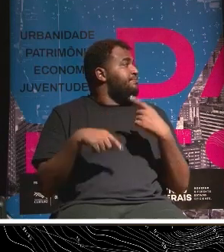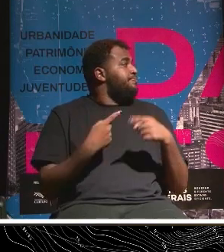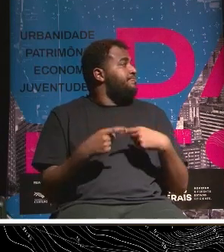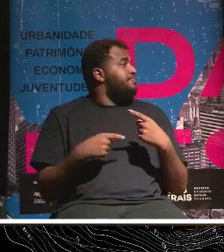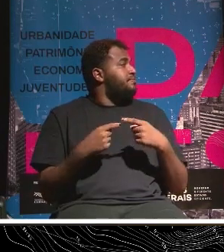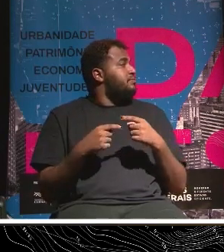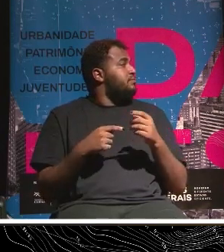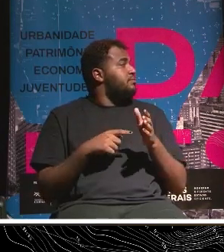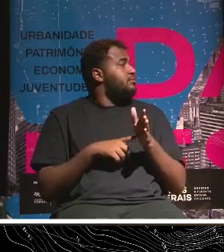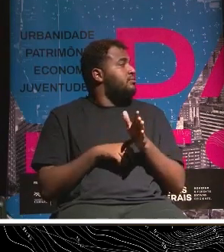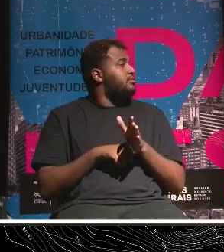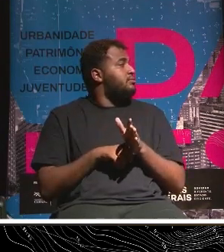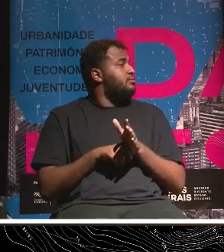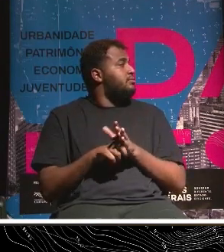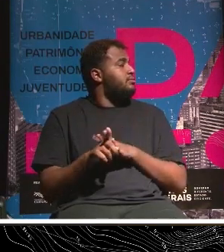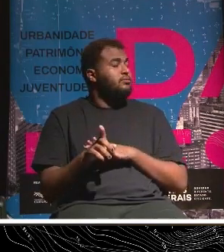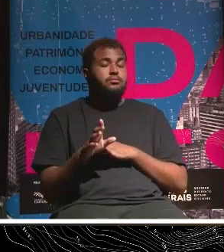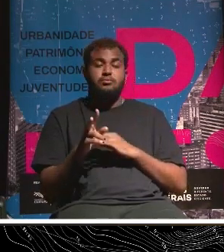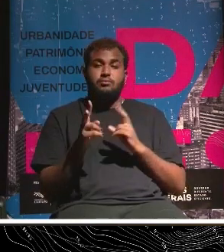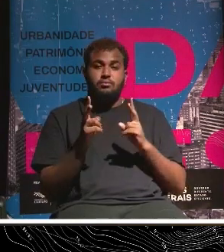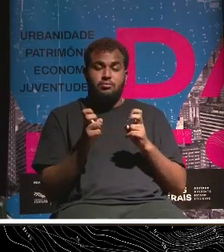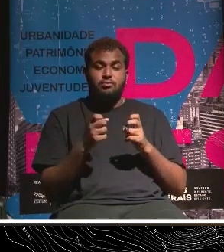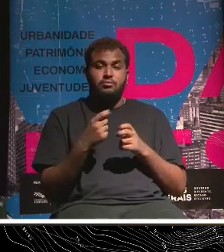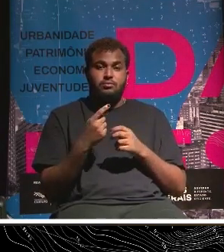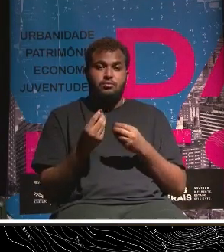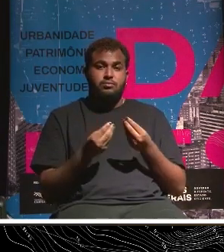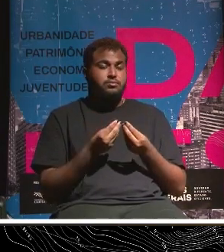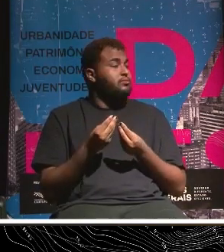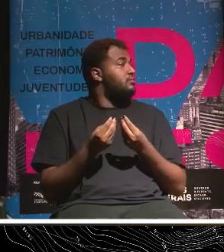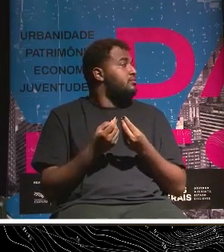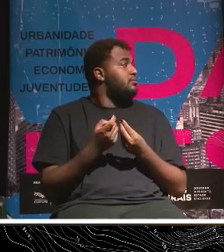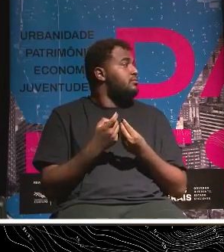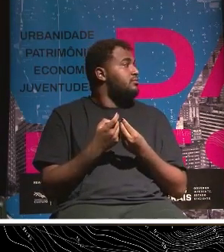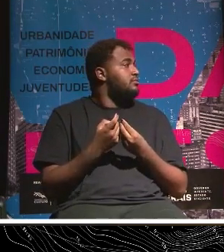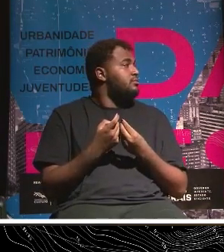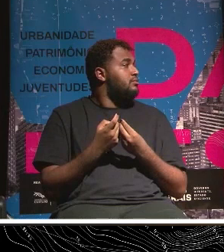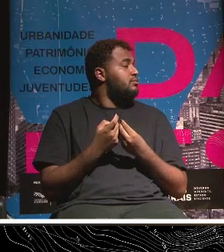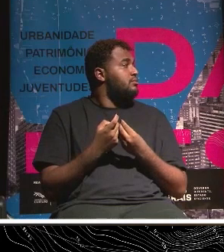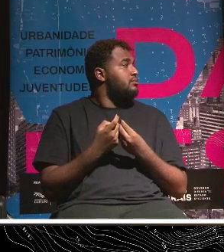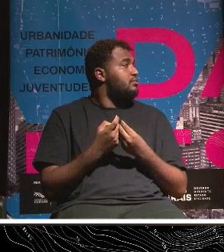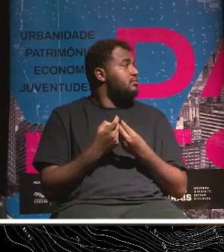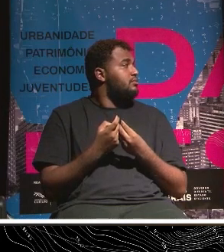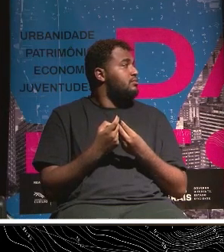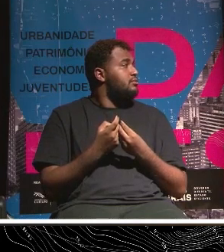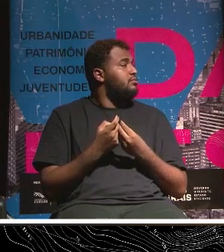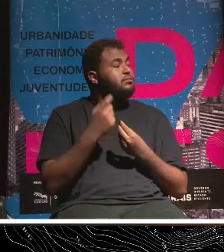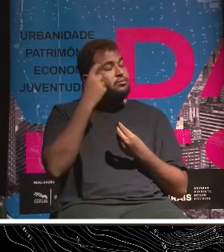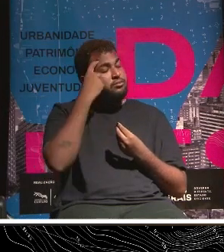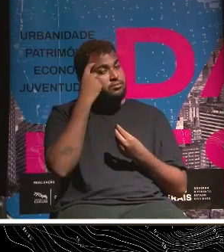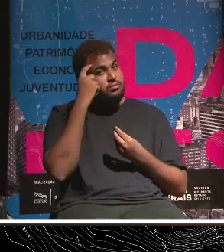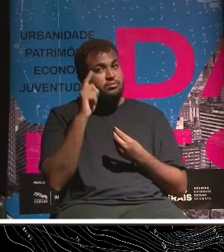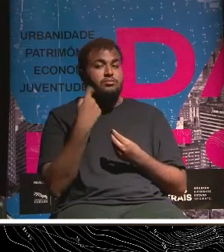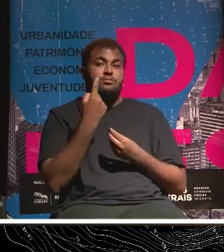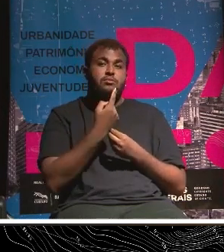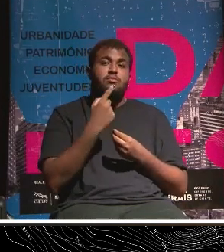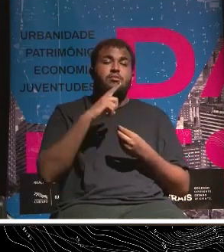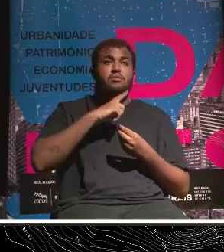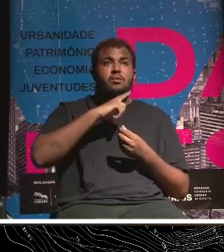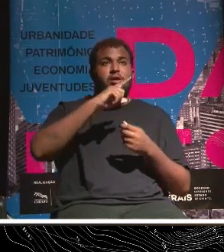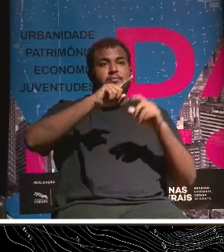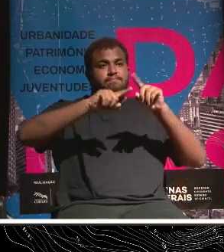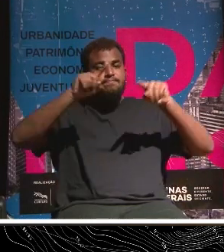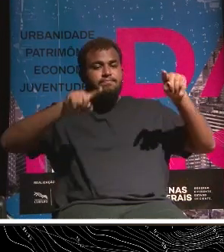de perguntas, escutá-lo um pouco sobre isso, como você pensa que a gente pode pensar em indicadores de